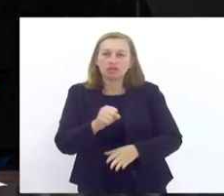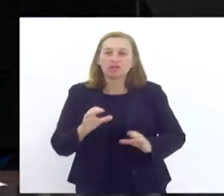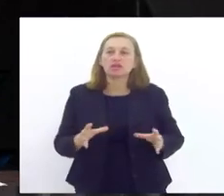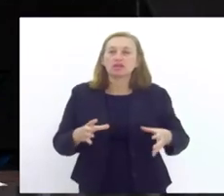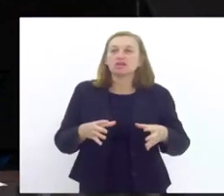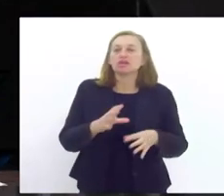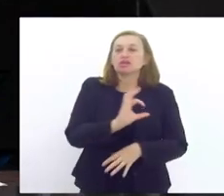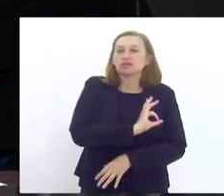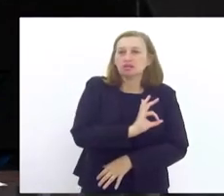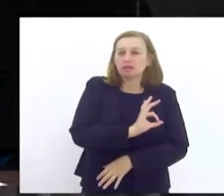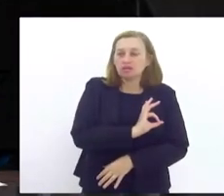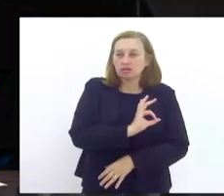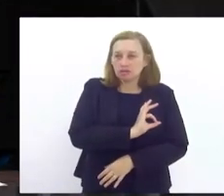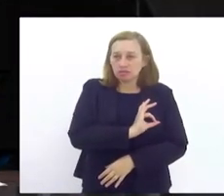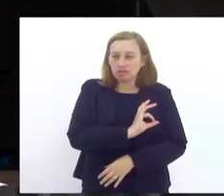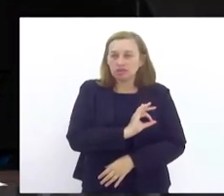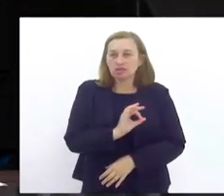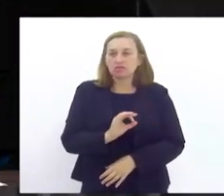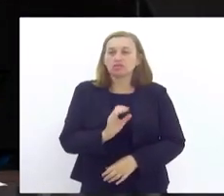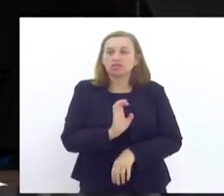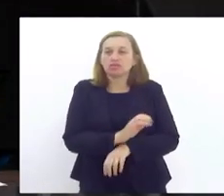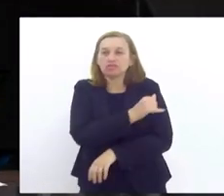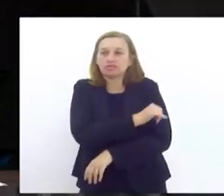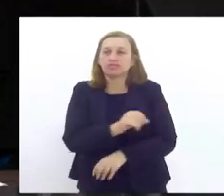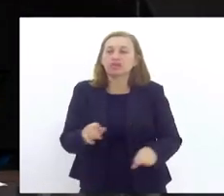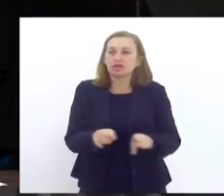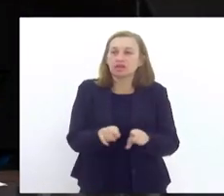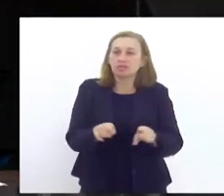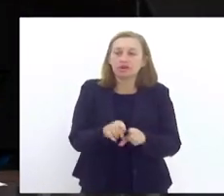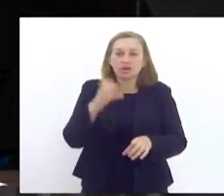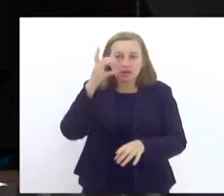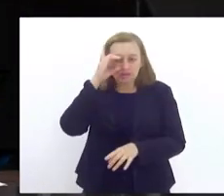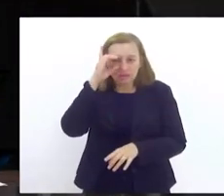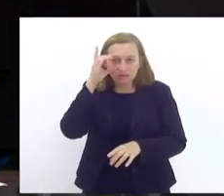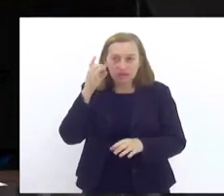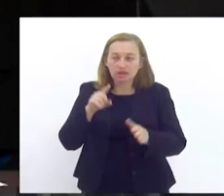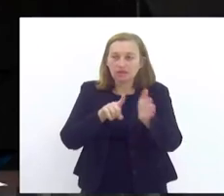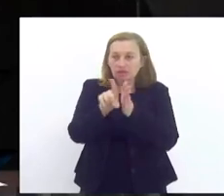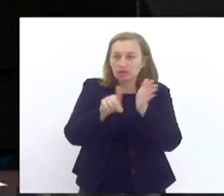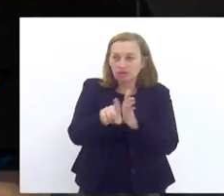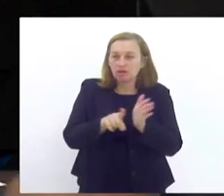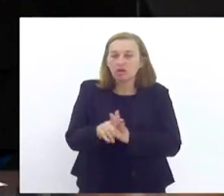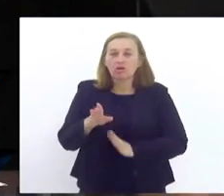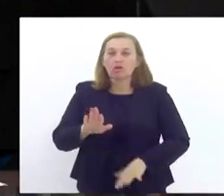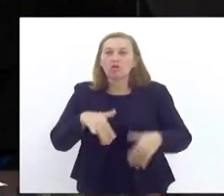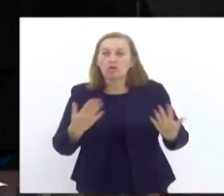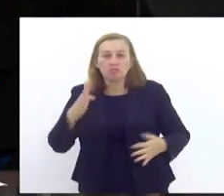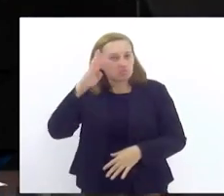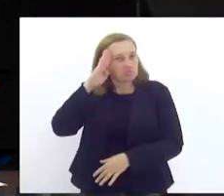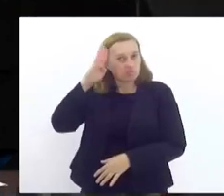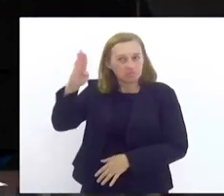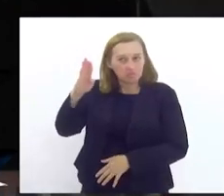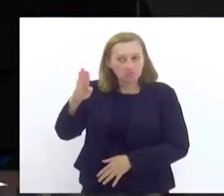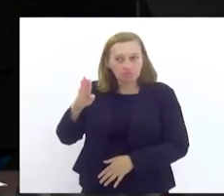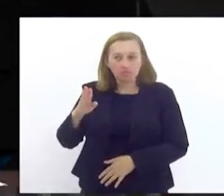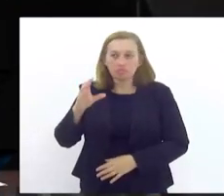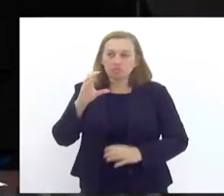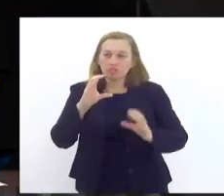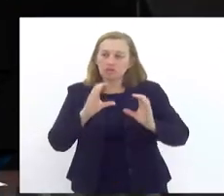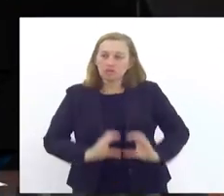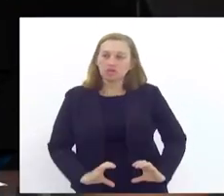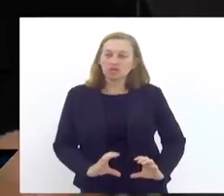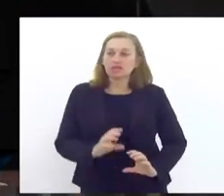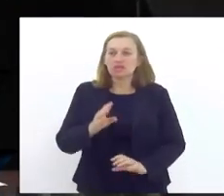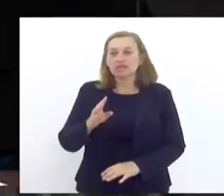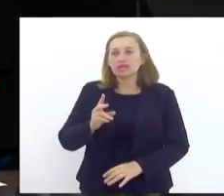Pública do Rio de Janeiro e curioso eu fiz uma enquete no meu Instagram esses dias e falei Qual é a sua prioridade cidadão carioca Sem dúvida Segurança Pública deu